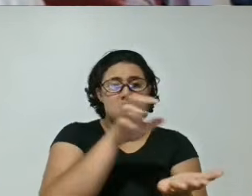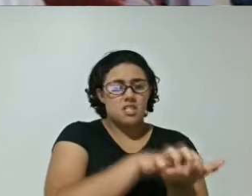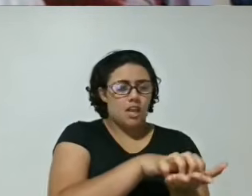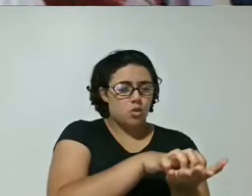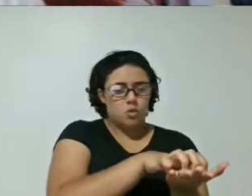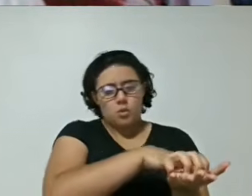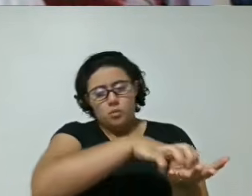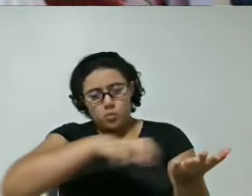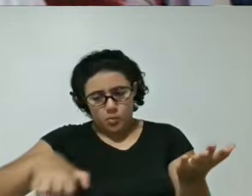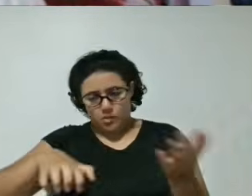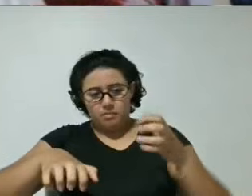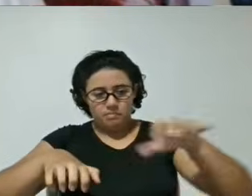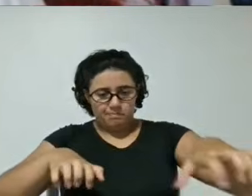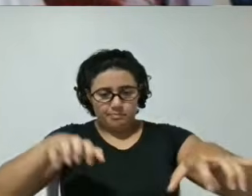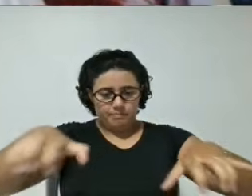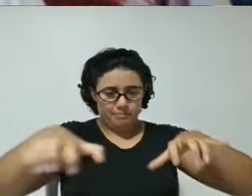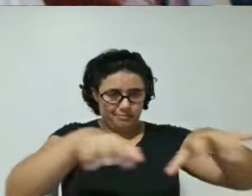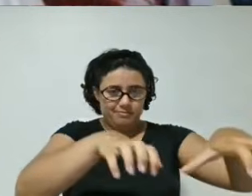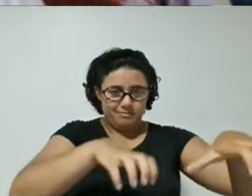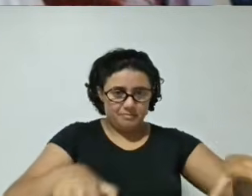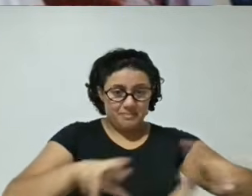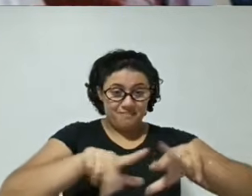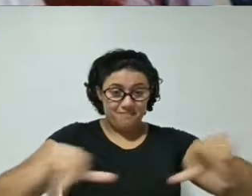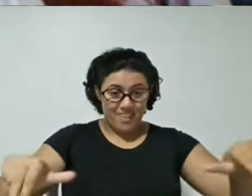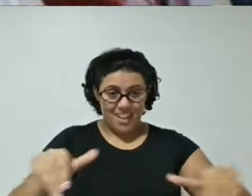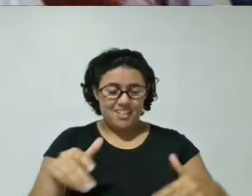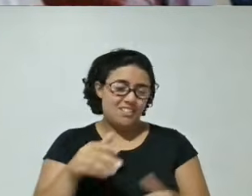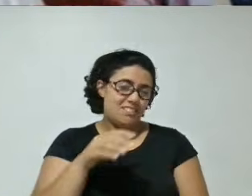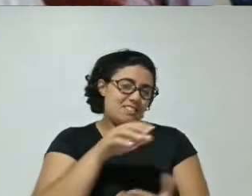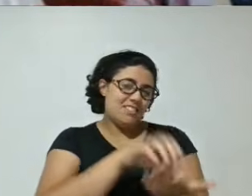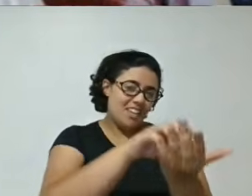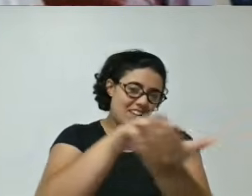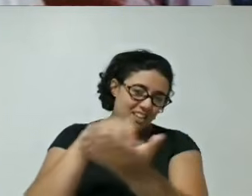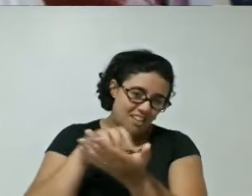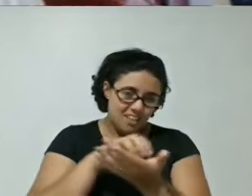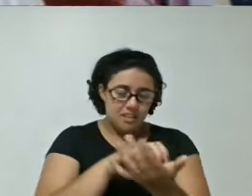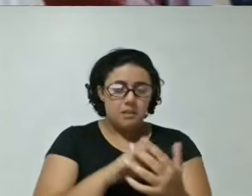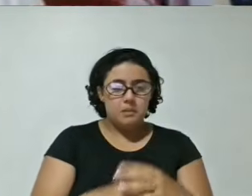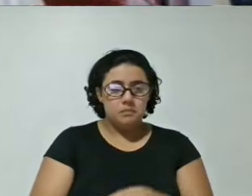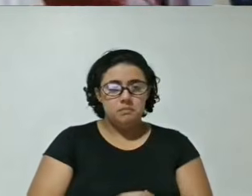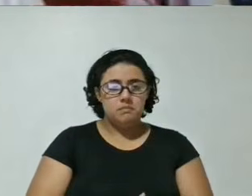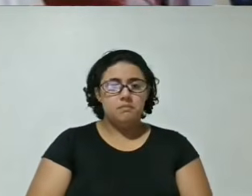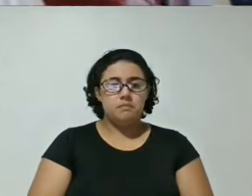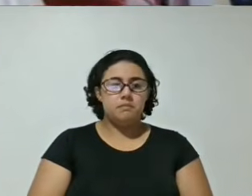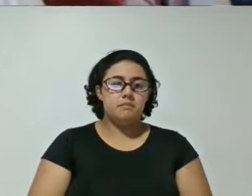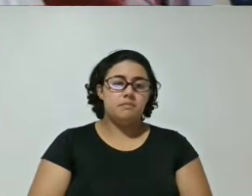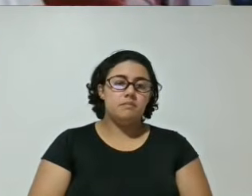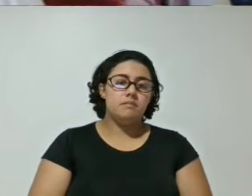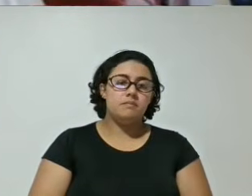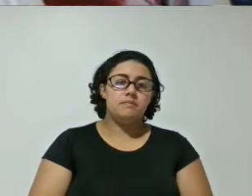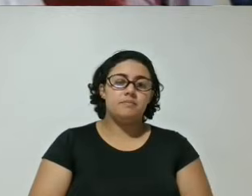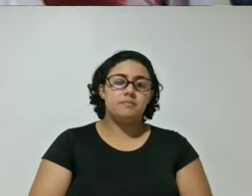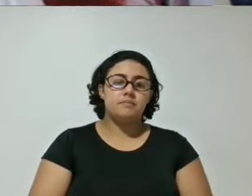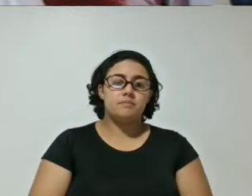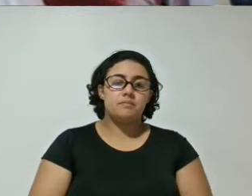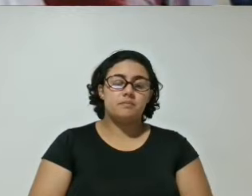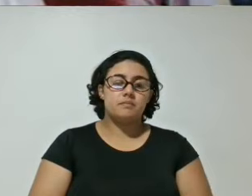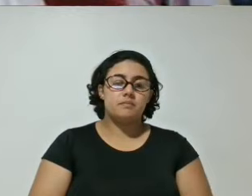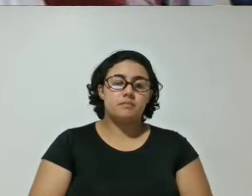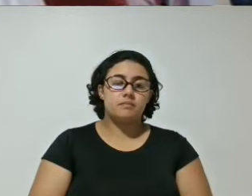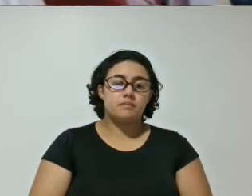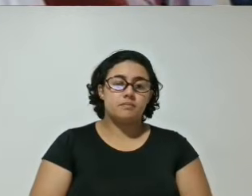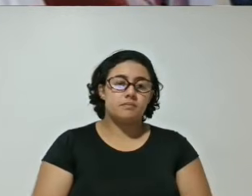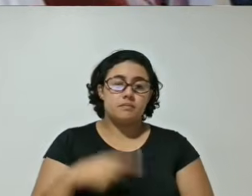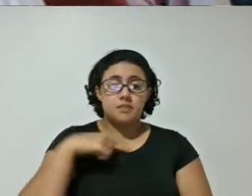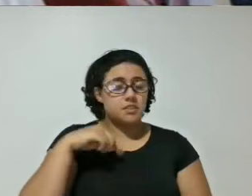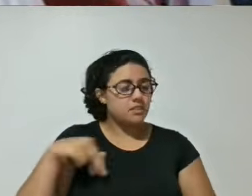um projeto de redemocratização do Brasil, muito bonito isso. Historicamente, para a gente que é historiador, né, Grace, assim, da gente que anda pela